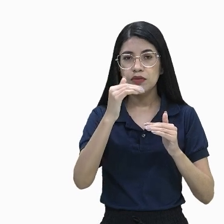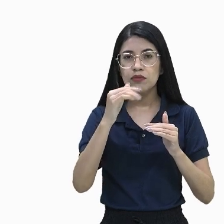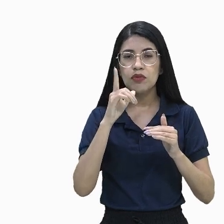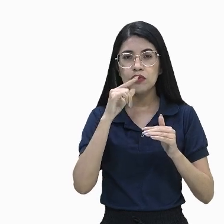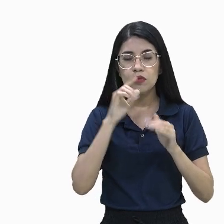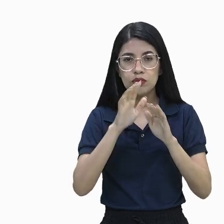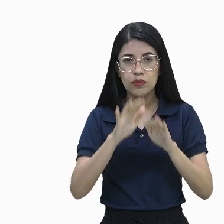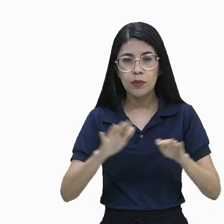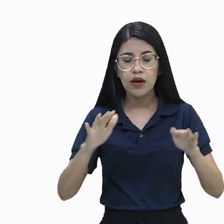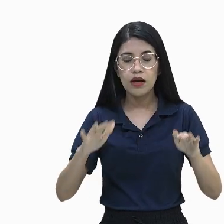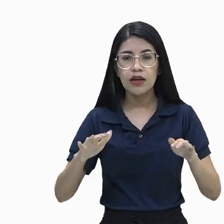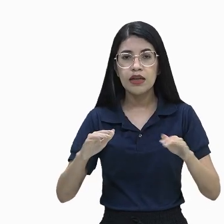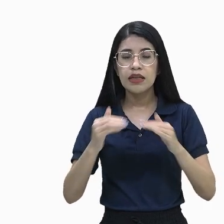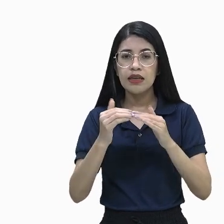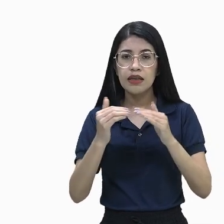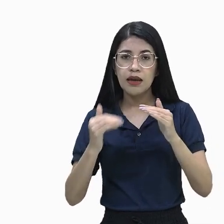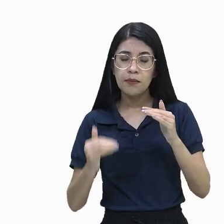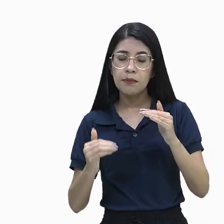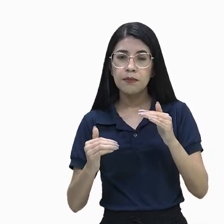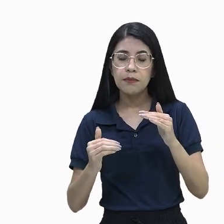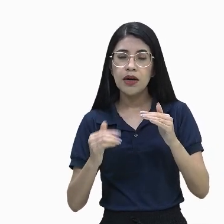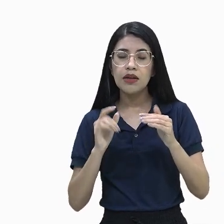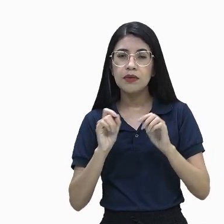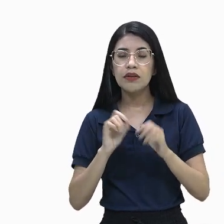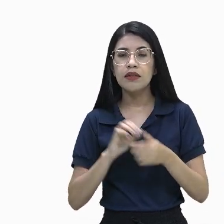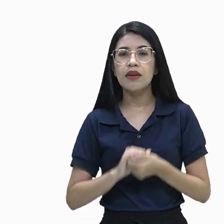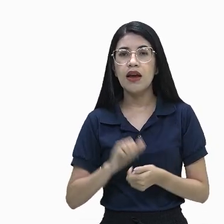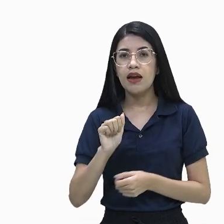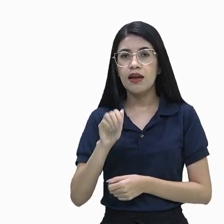do nível do mar, ela vai ser chamada de depressão